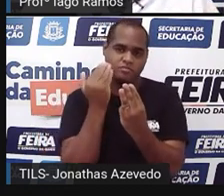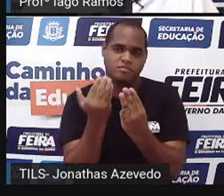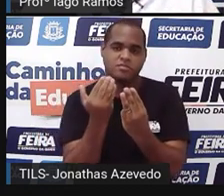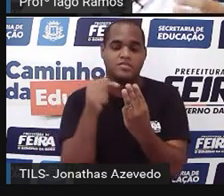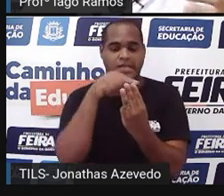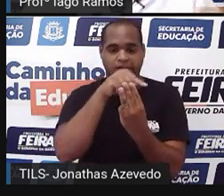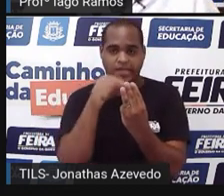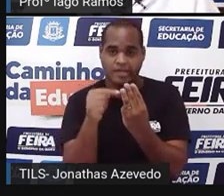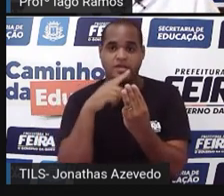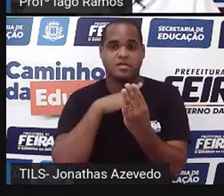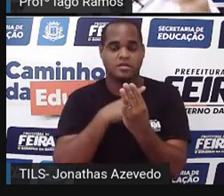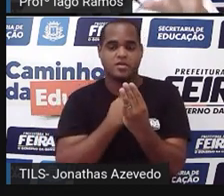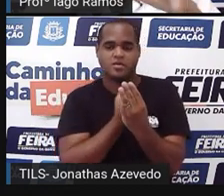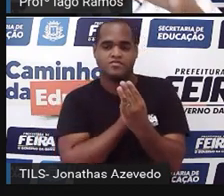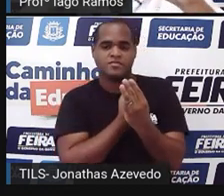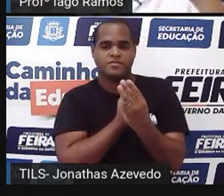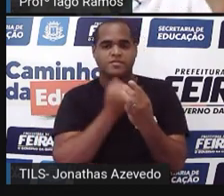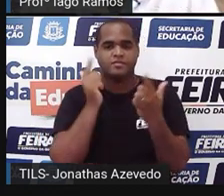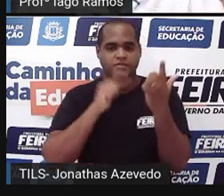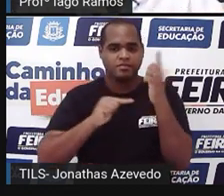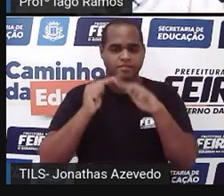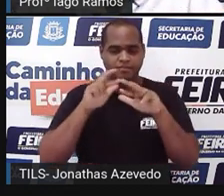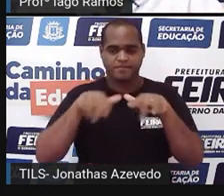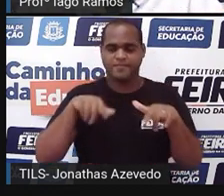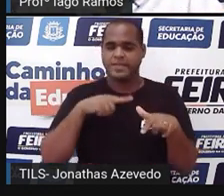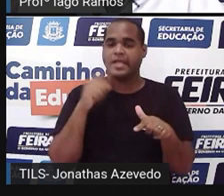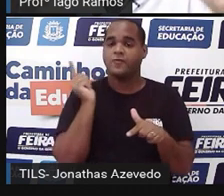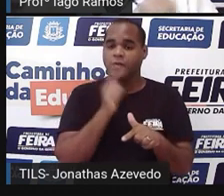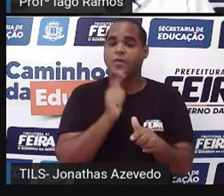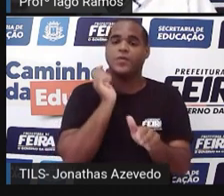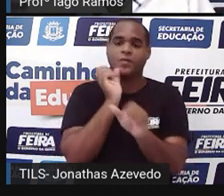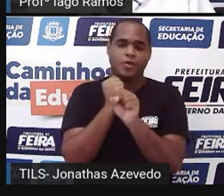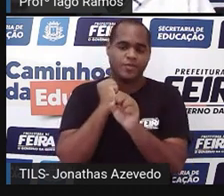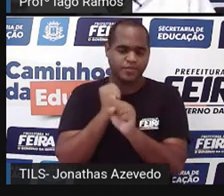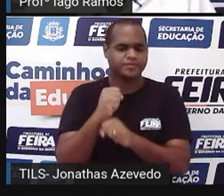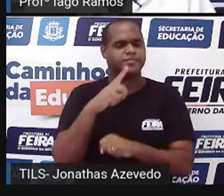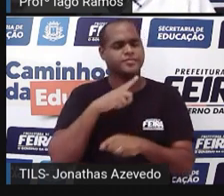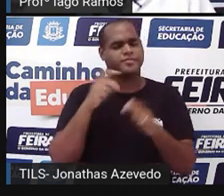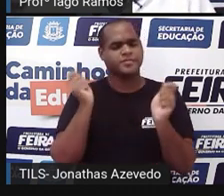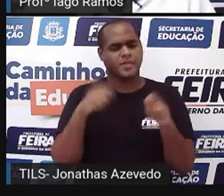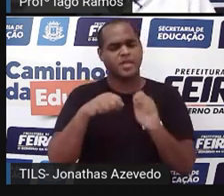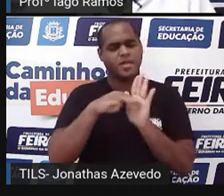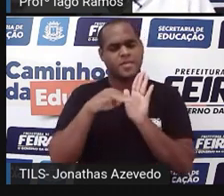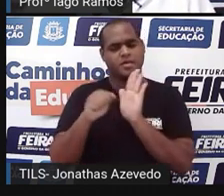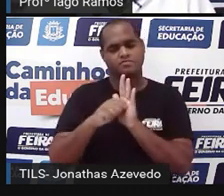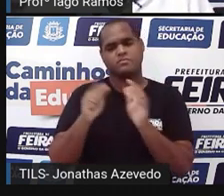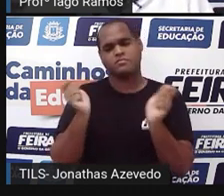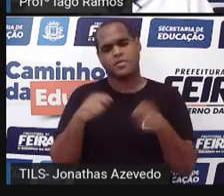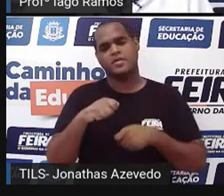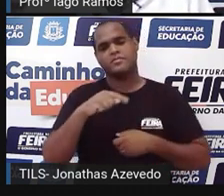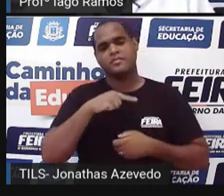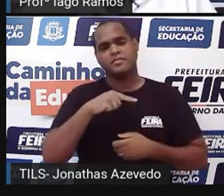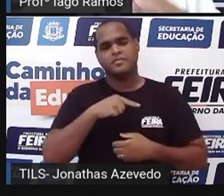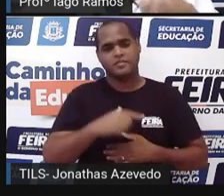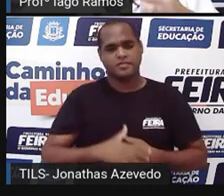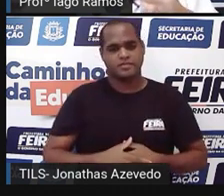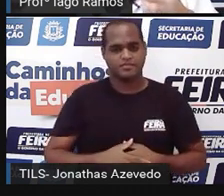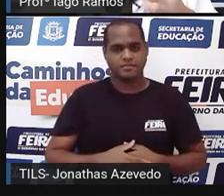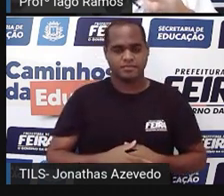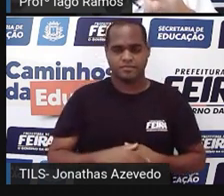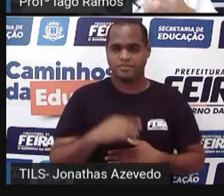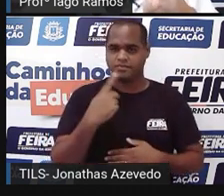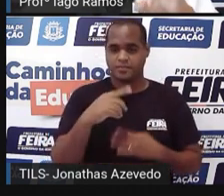quantidade de números e você tomou tá na média aritmética se você somou